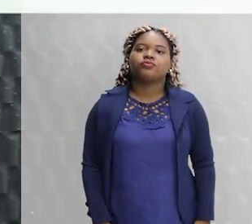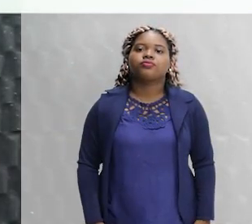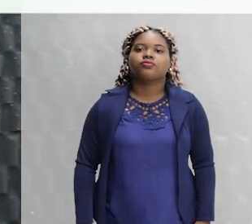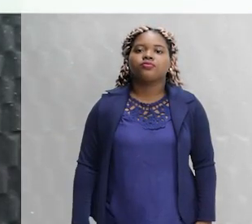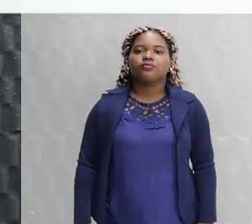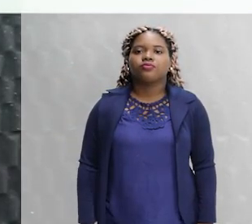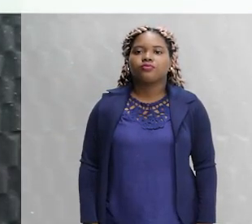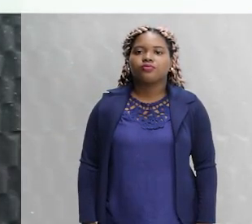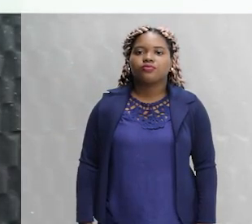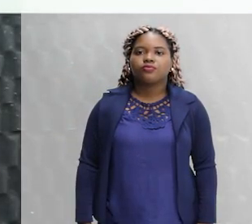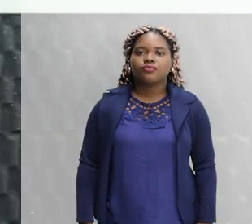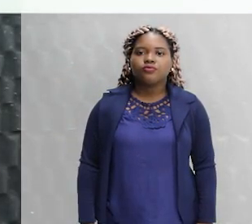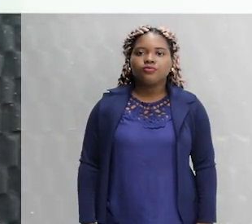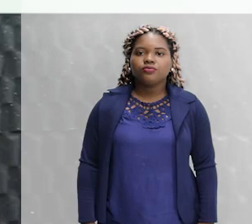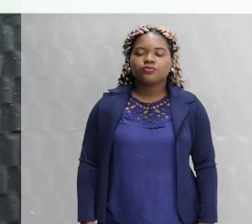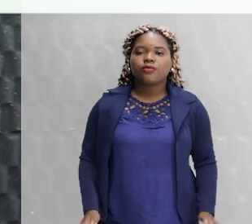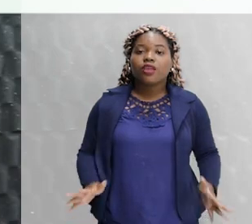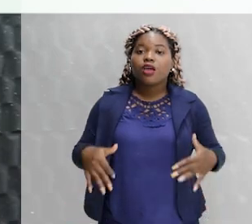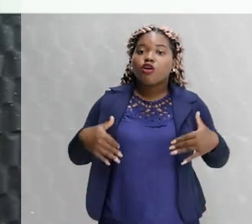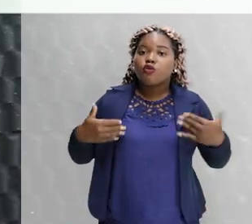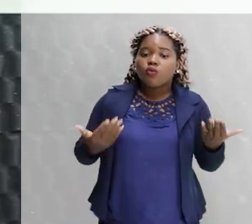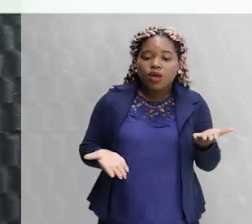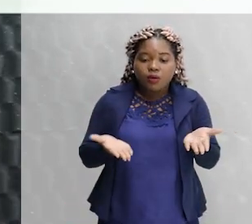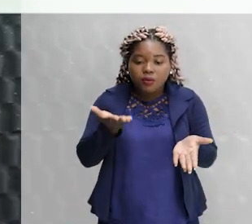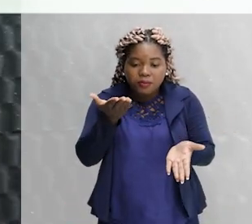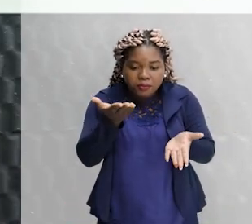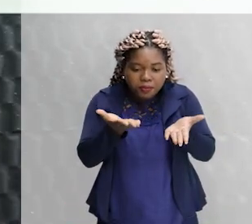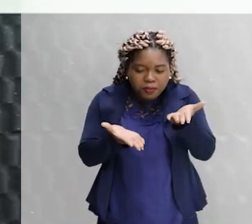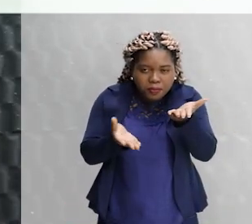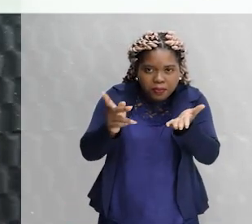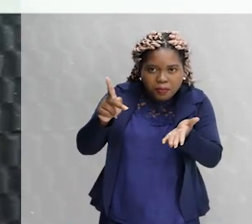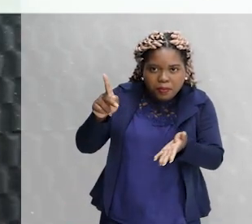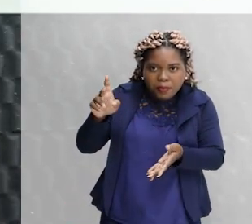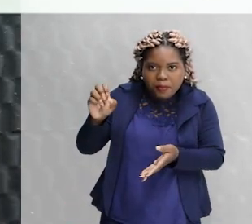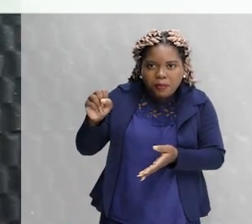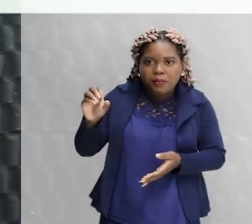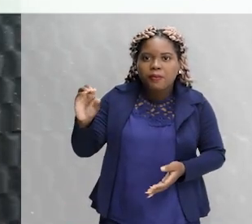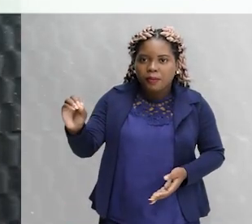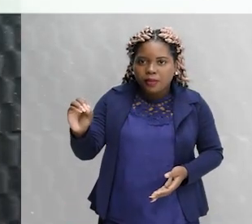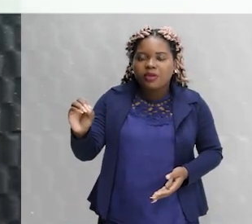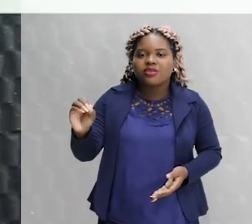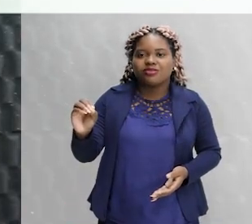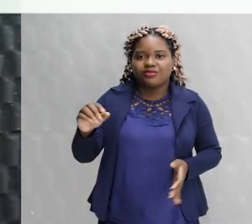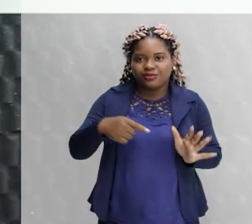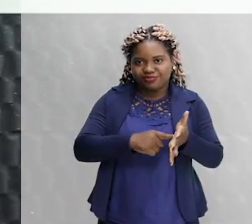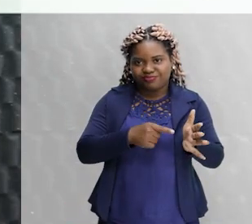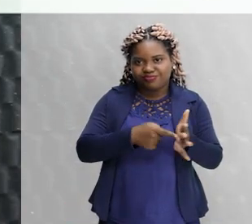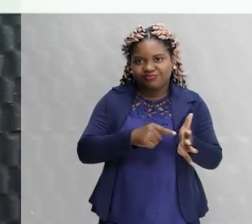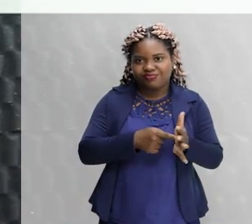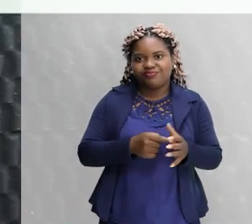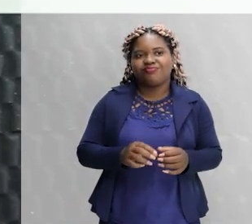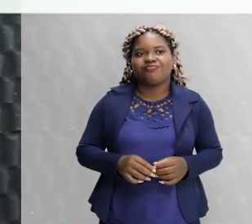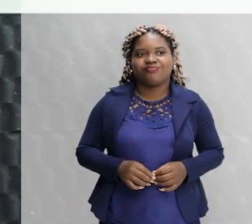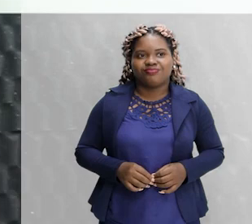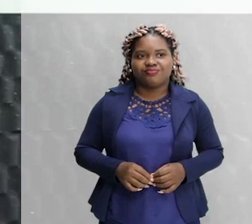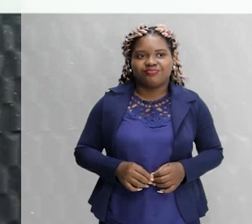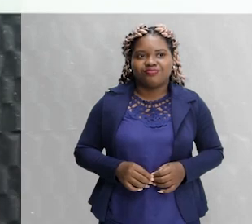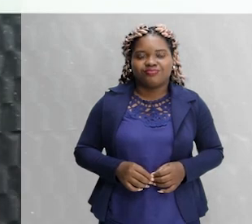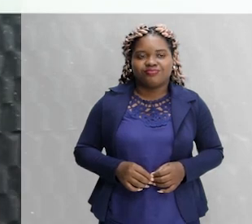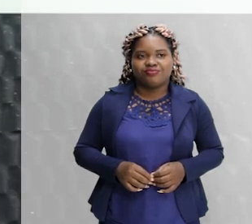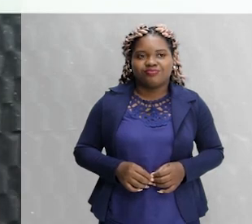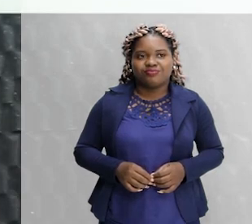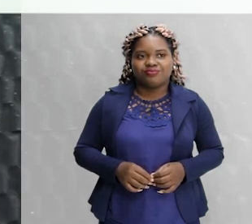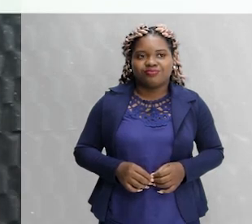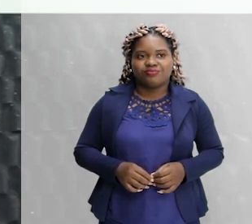Certo? Bom, quais são os pesos dessas notas? Quais são os pesos? Essa nota que ele